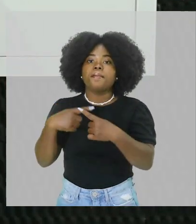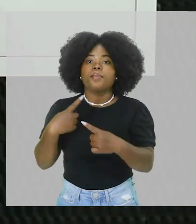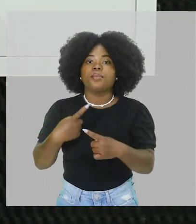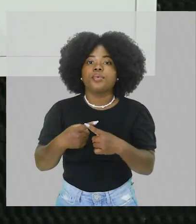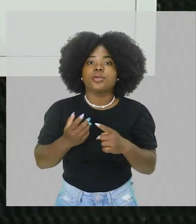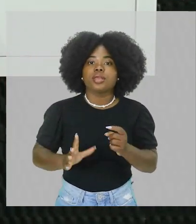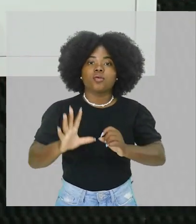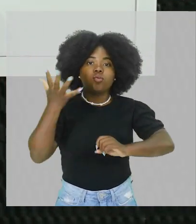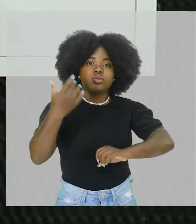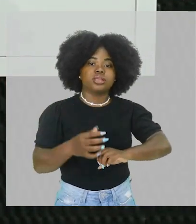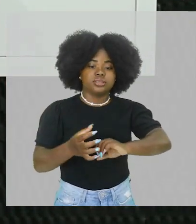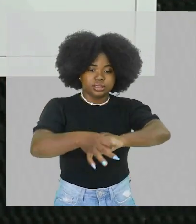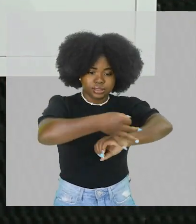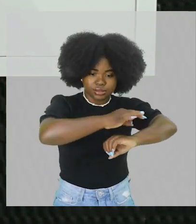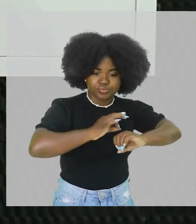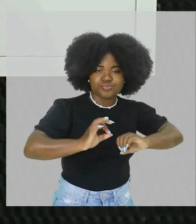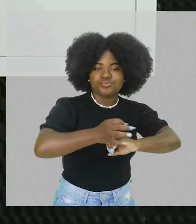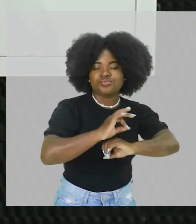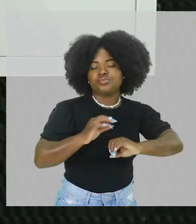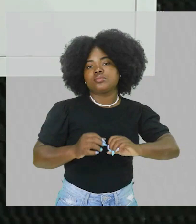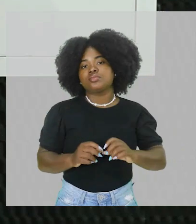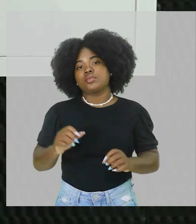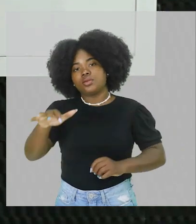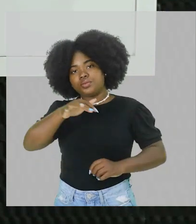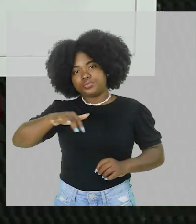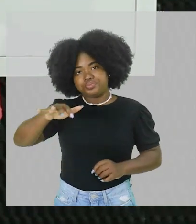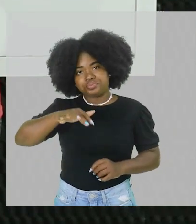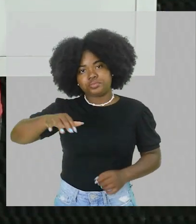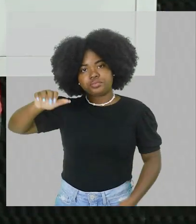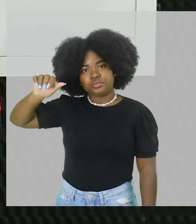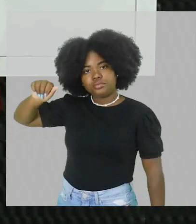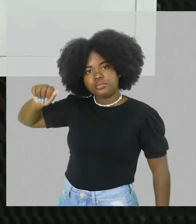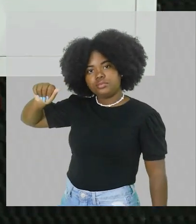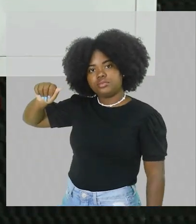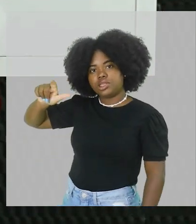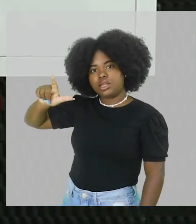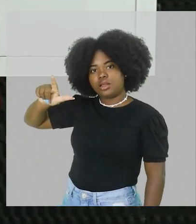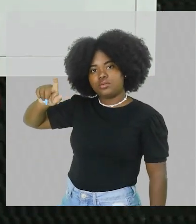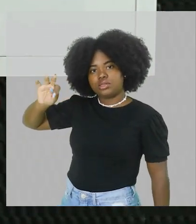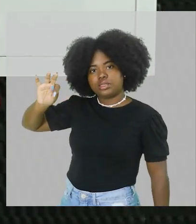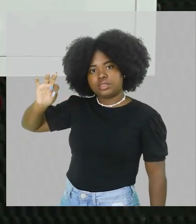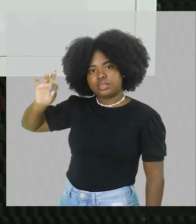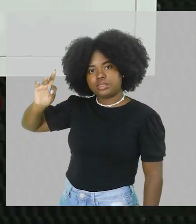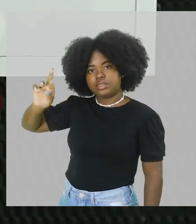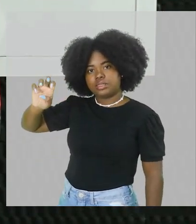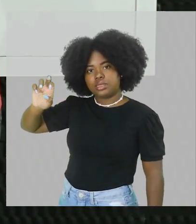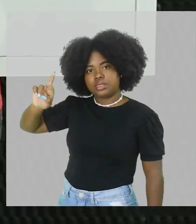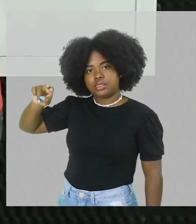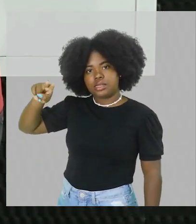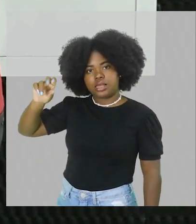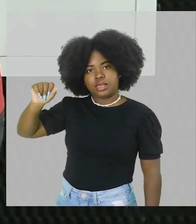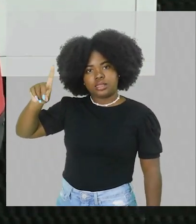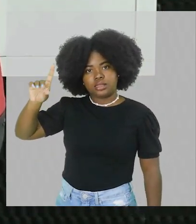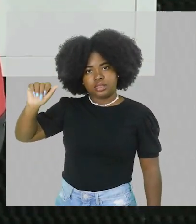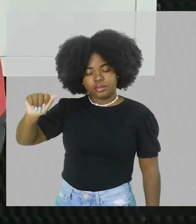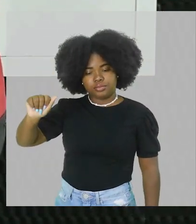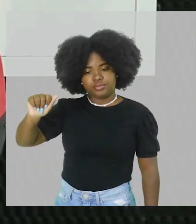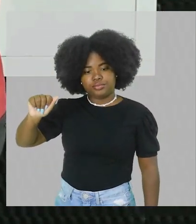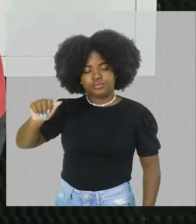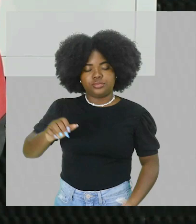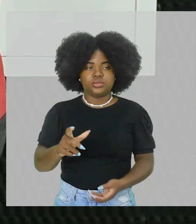ok? Então, esse campo magnético alternado, ok? Então, nós estamos falando de campo